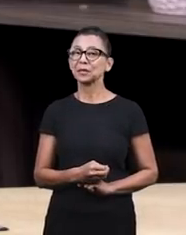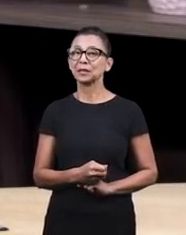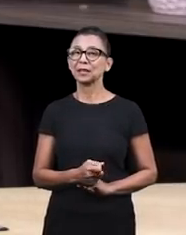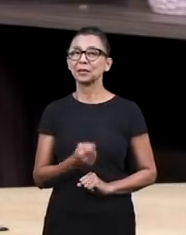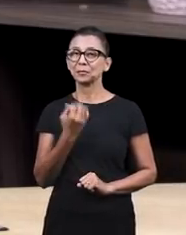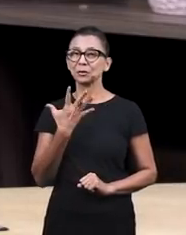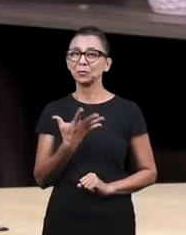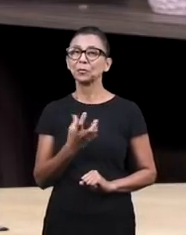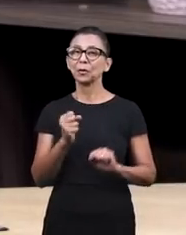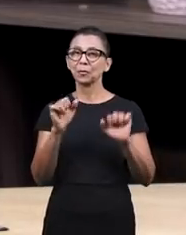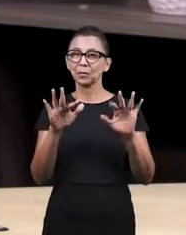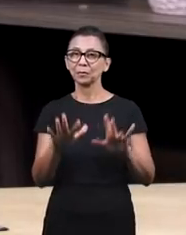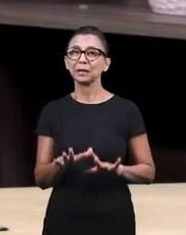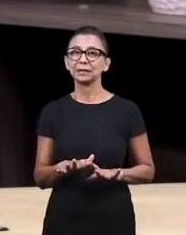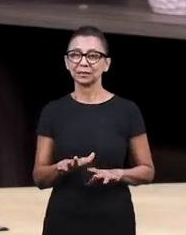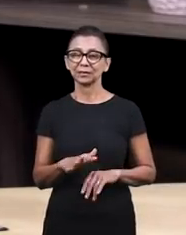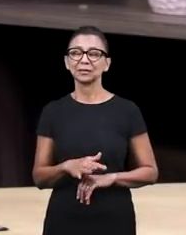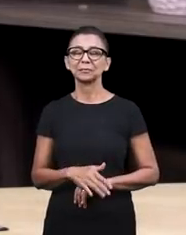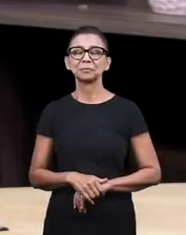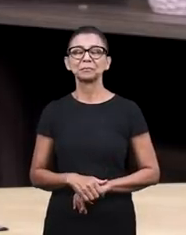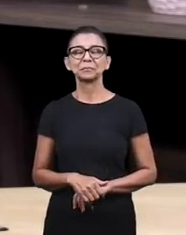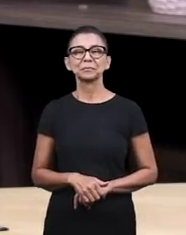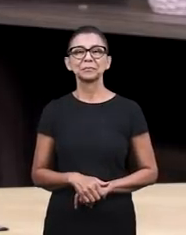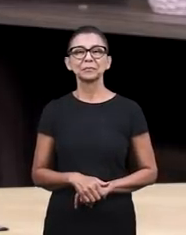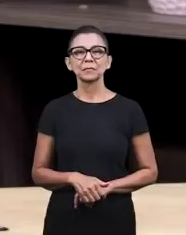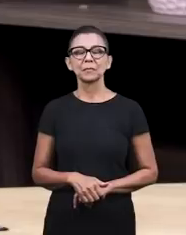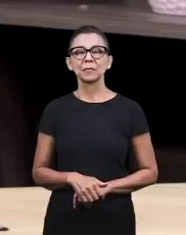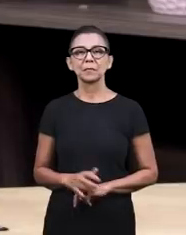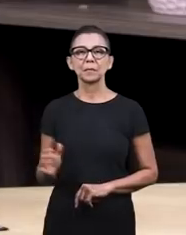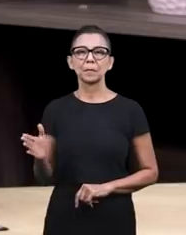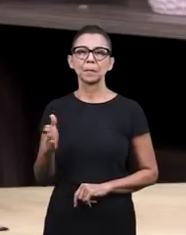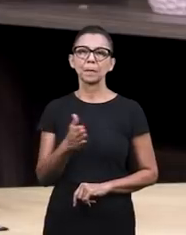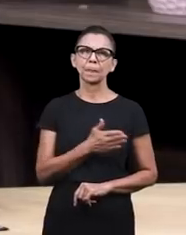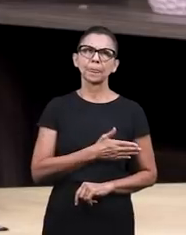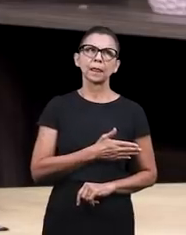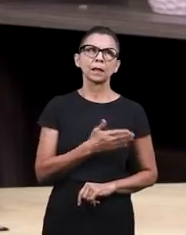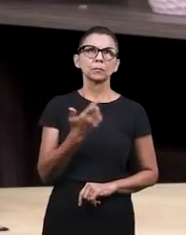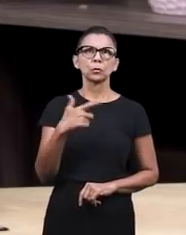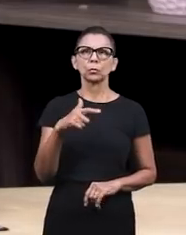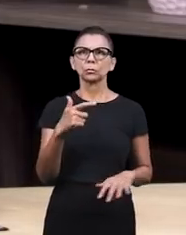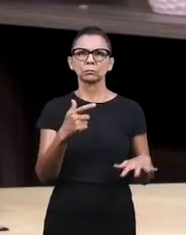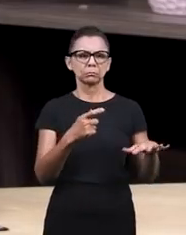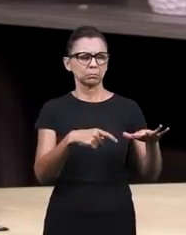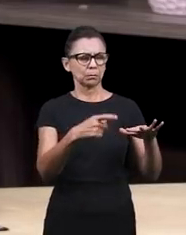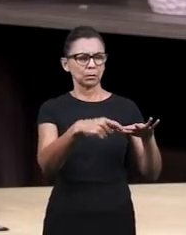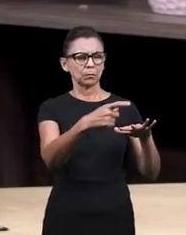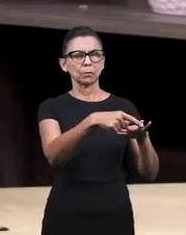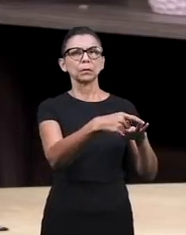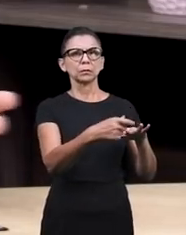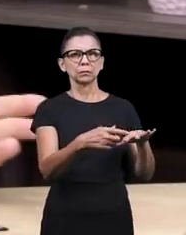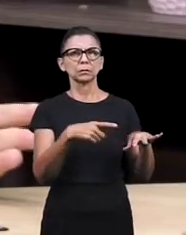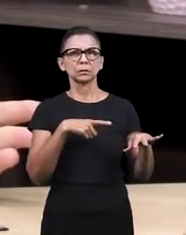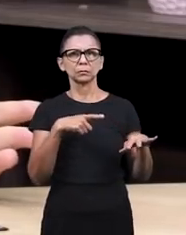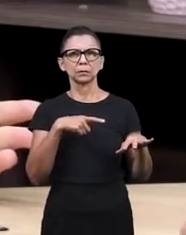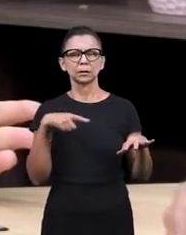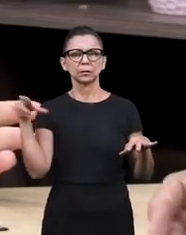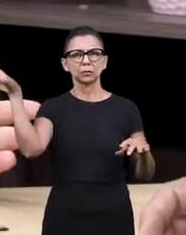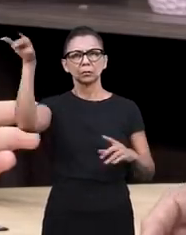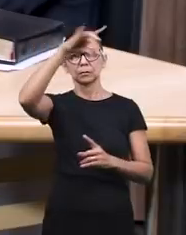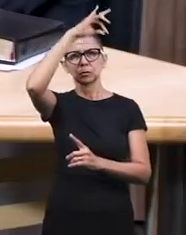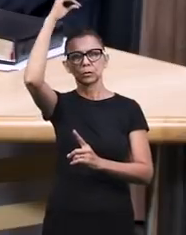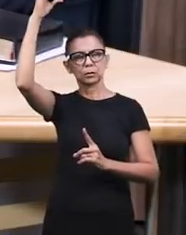bênção, certamente será uma bênção na sua vida. Muito bem, mas além de João Batista, nós temos um outro personagem que foi cheio do Espírito